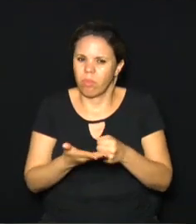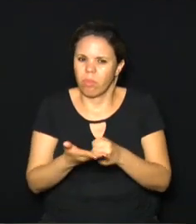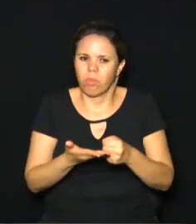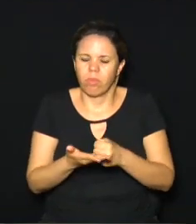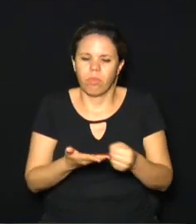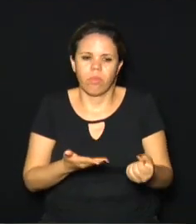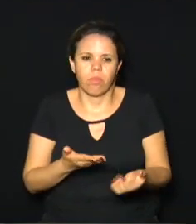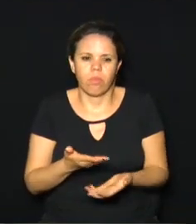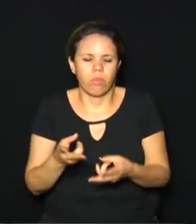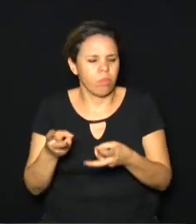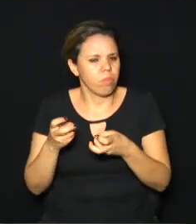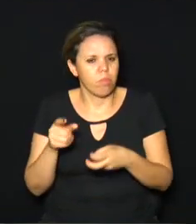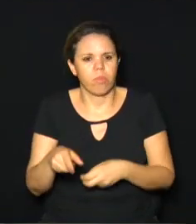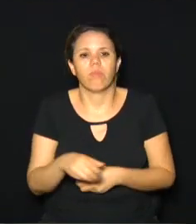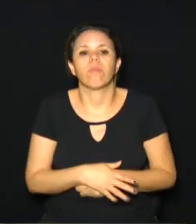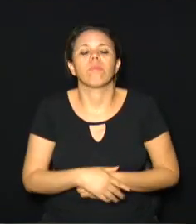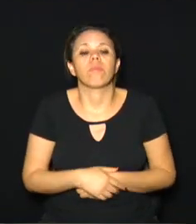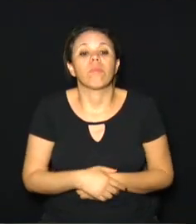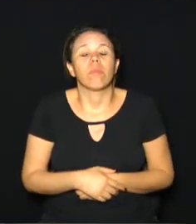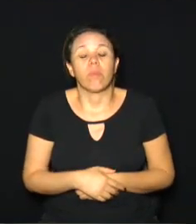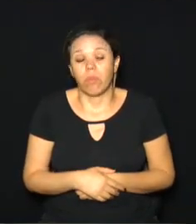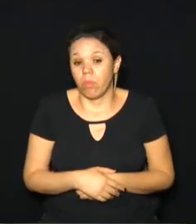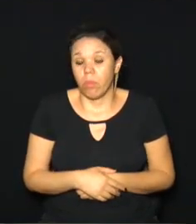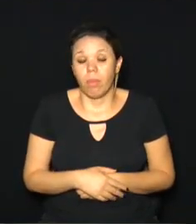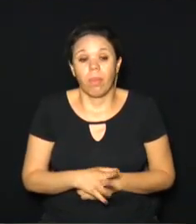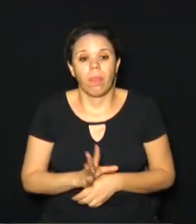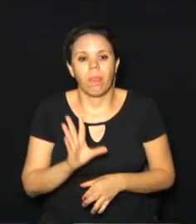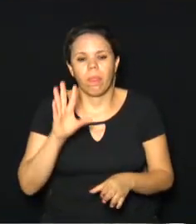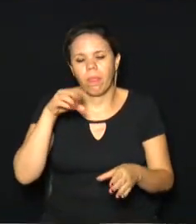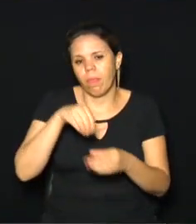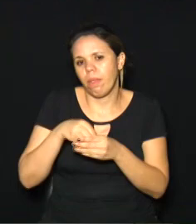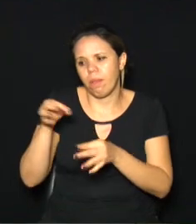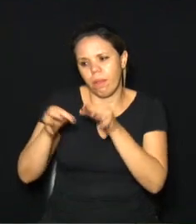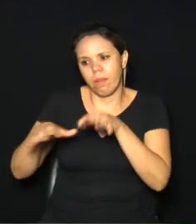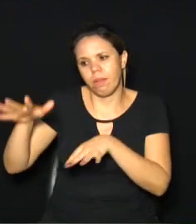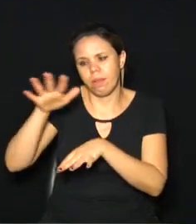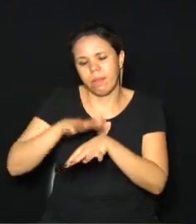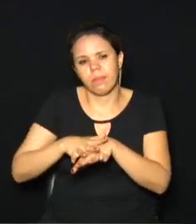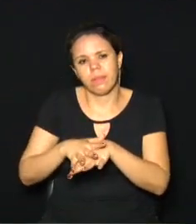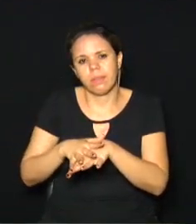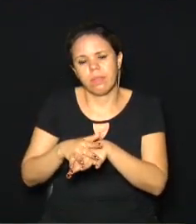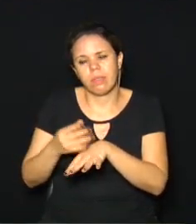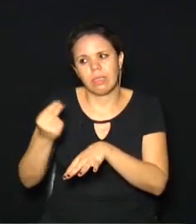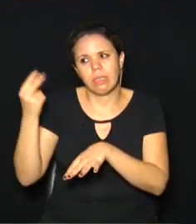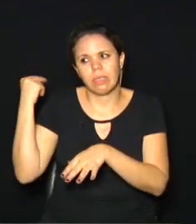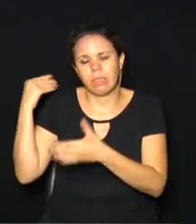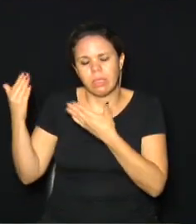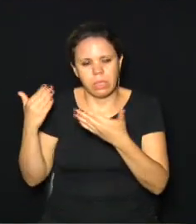que a gente percebe isso pelo menos na jurisprudência, em outras situações antigas, né?